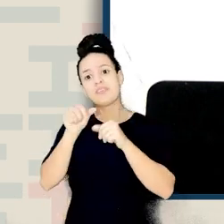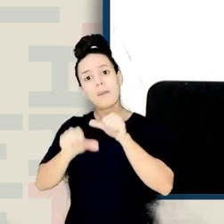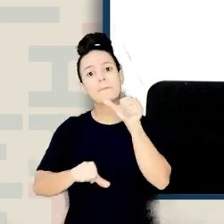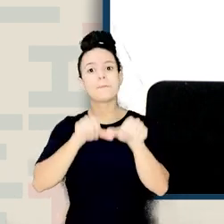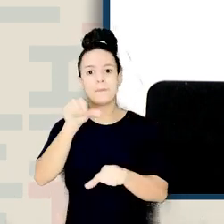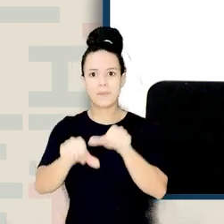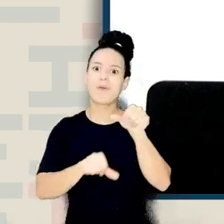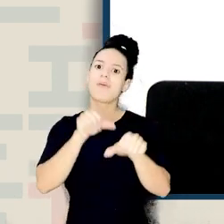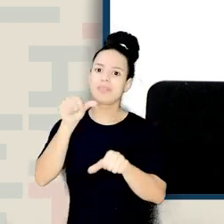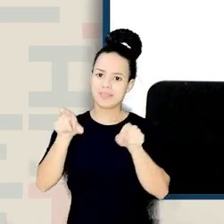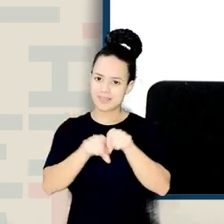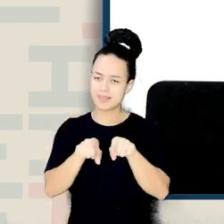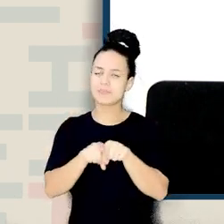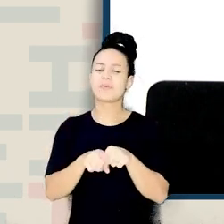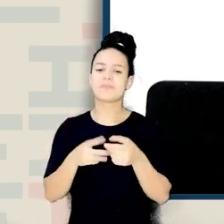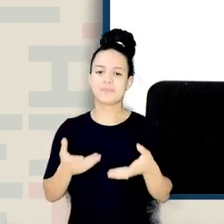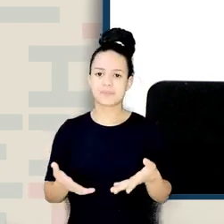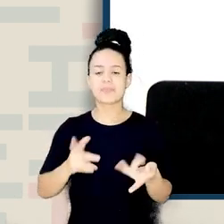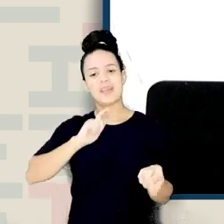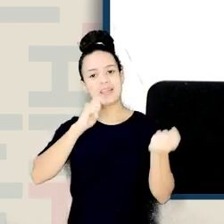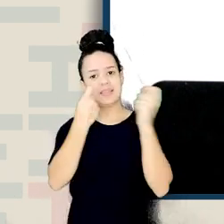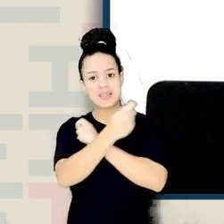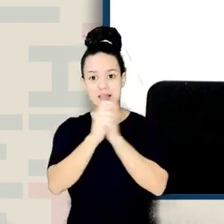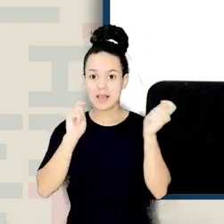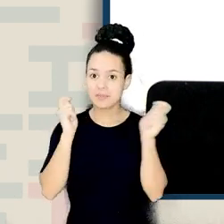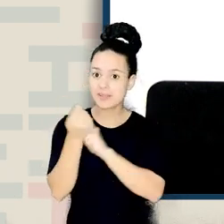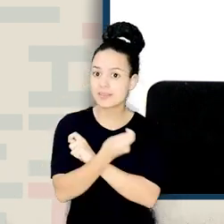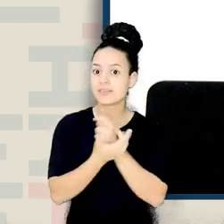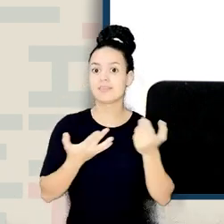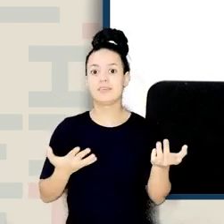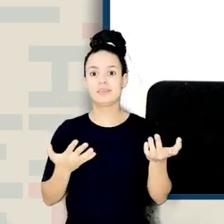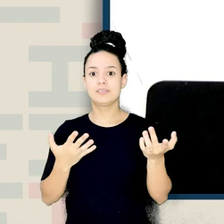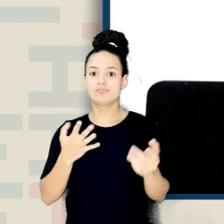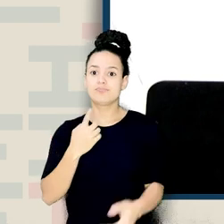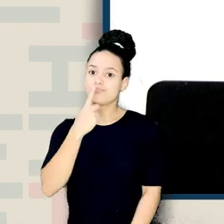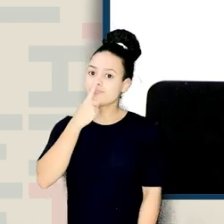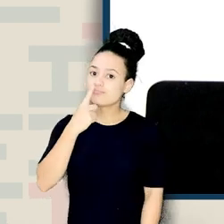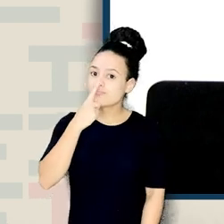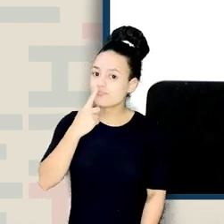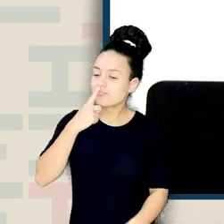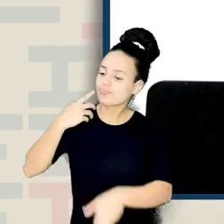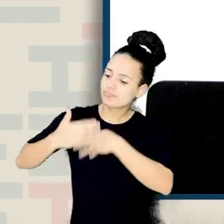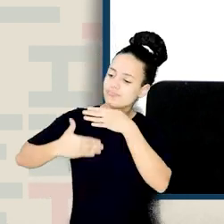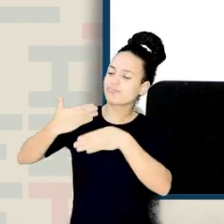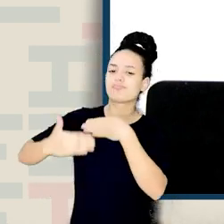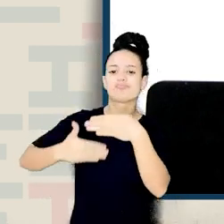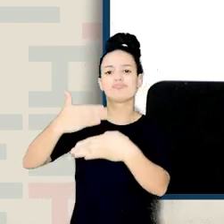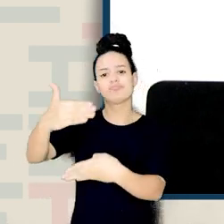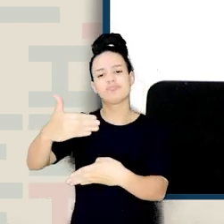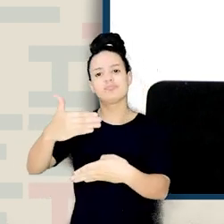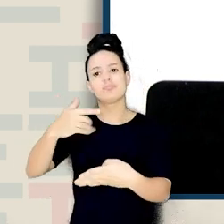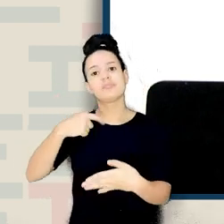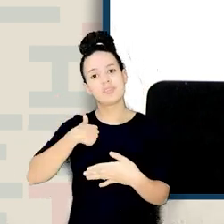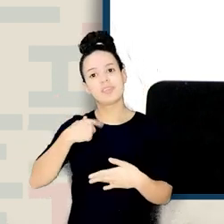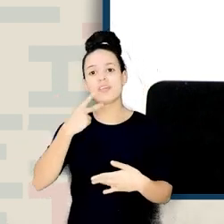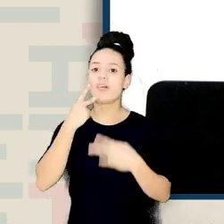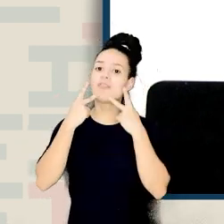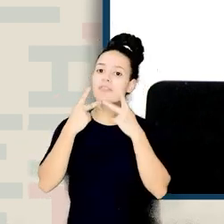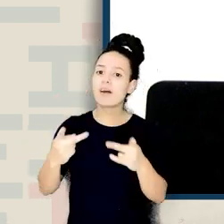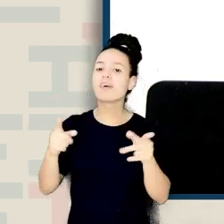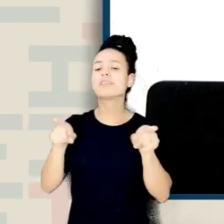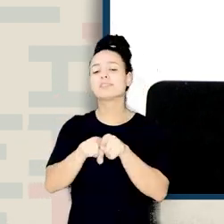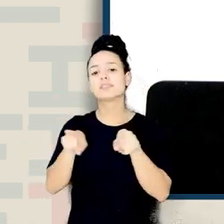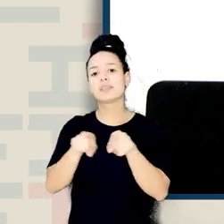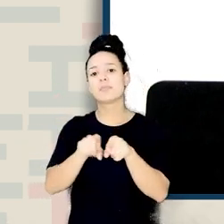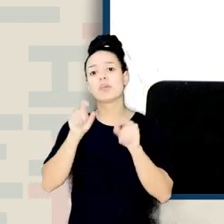células, mudando, adaptando, se familiarizando cada vez mais e incluo a isso os processos também